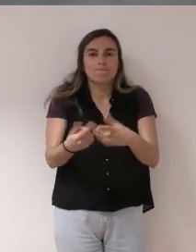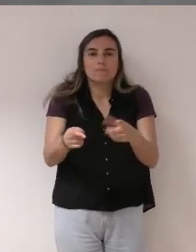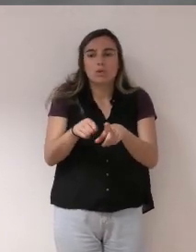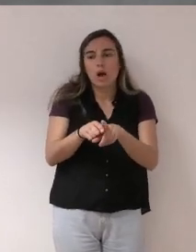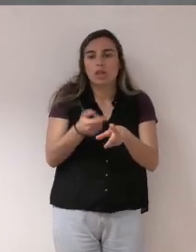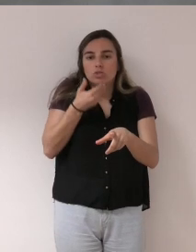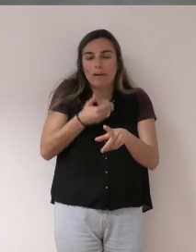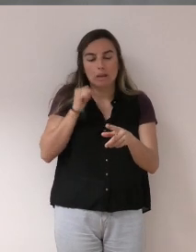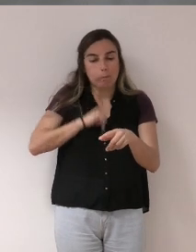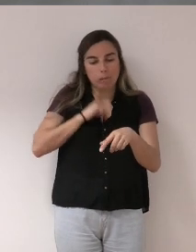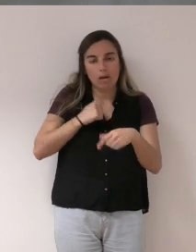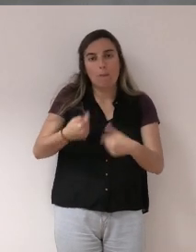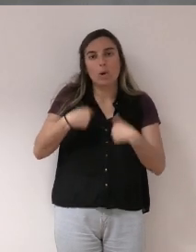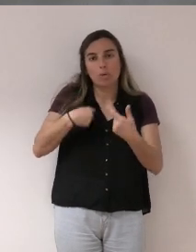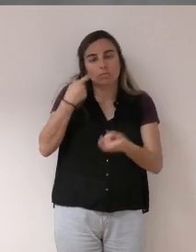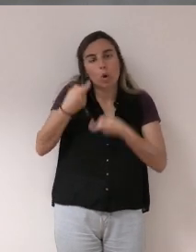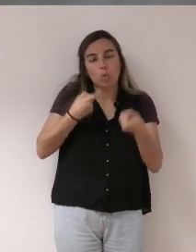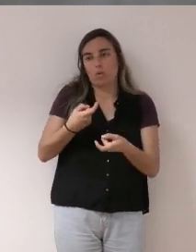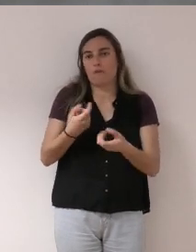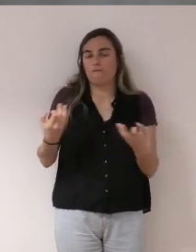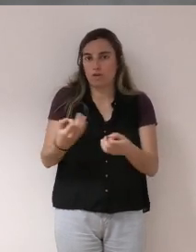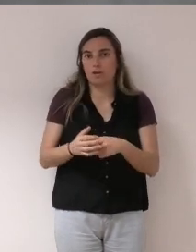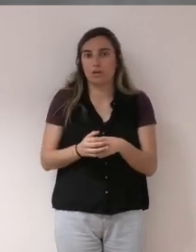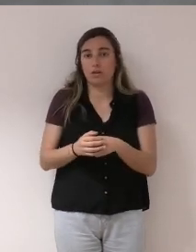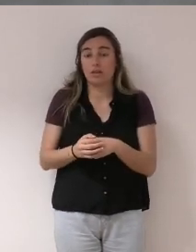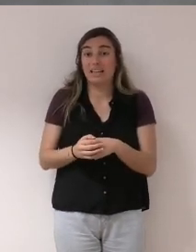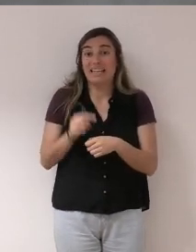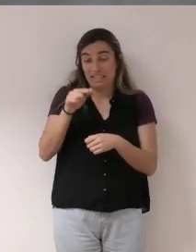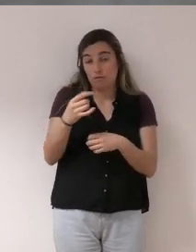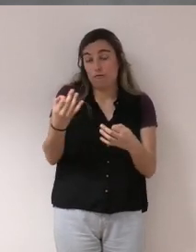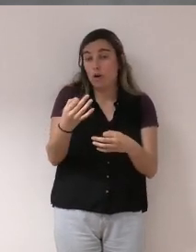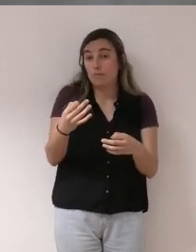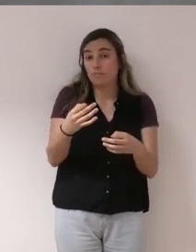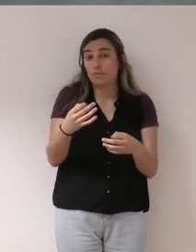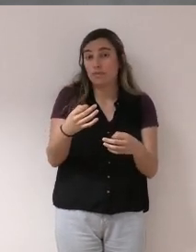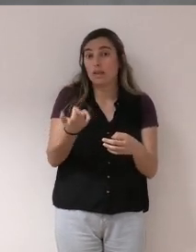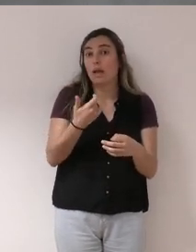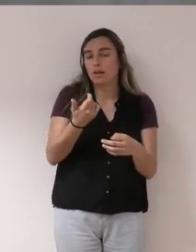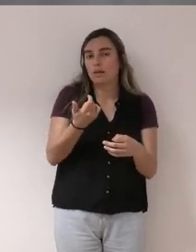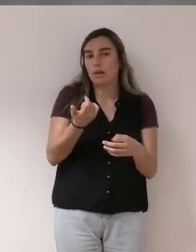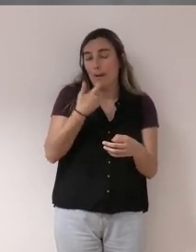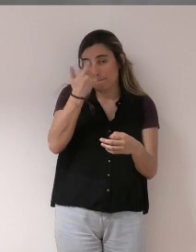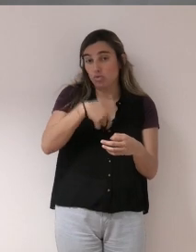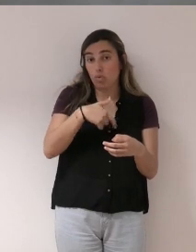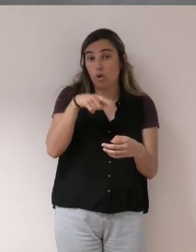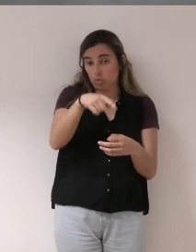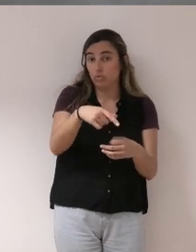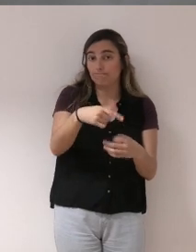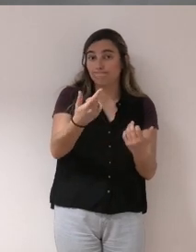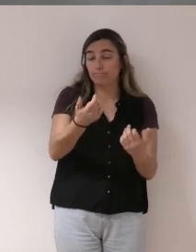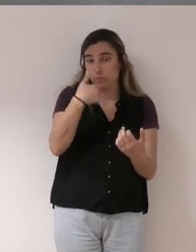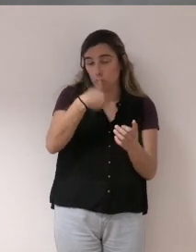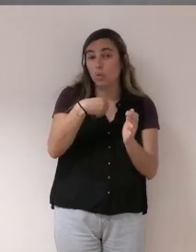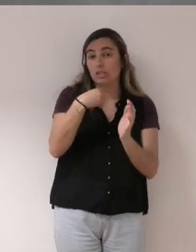enfim, era para o Helder comentar. Mas é possível. No que diz respeito a Bataille, dizia simplesmente que não é um autor que, naturalmente, li, não